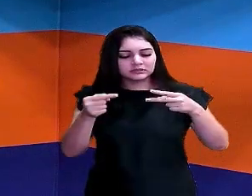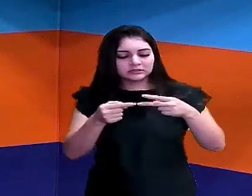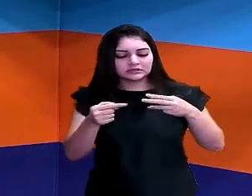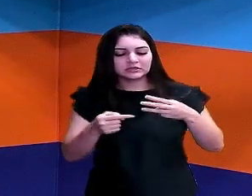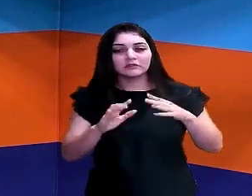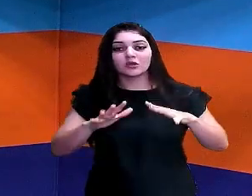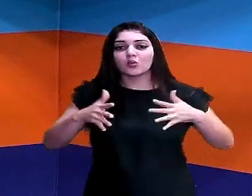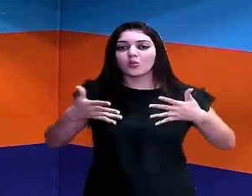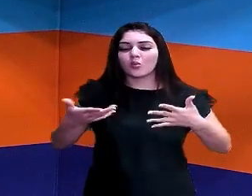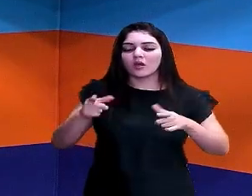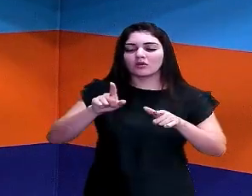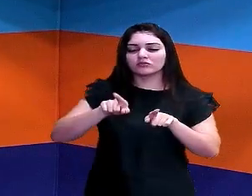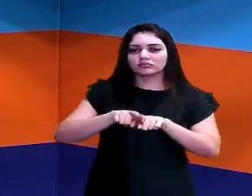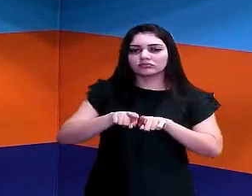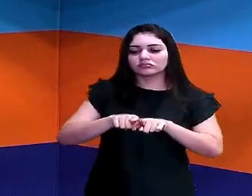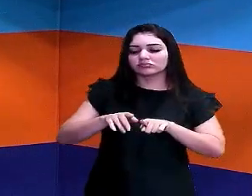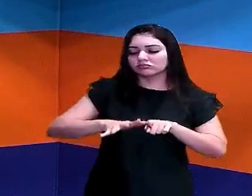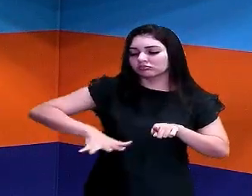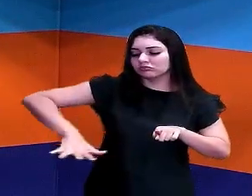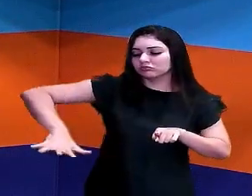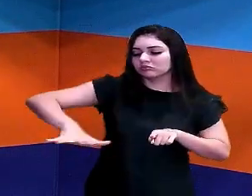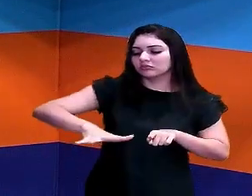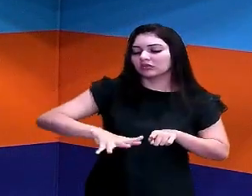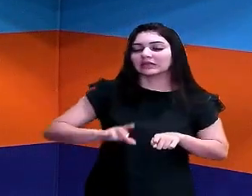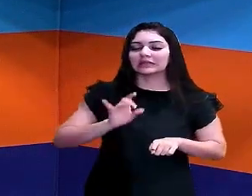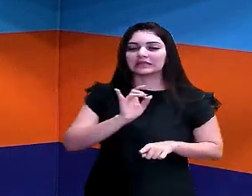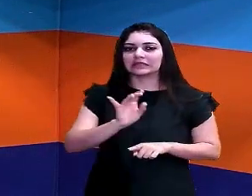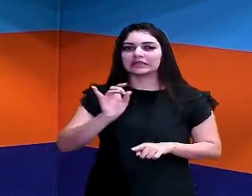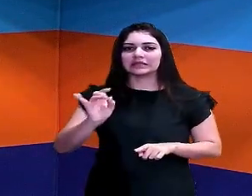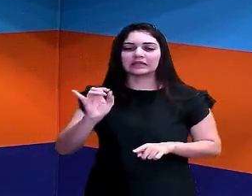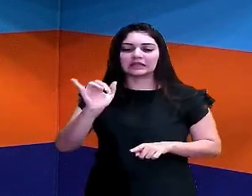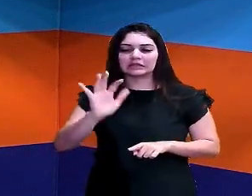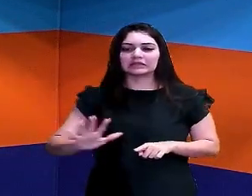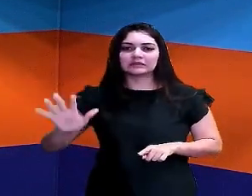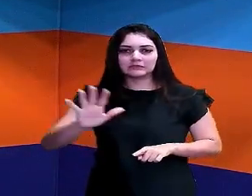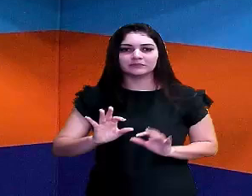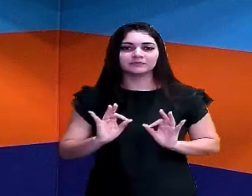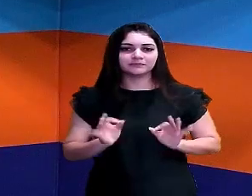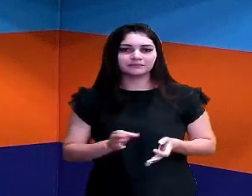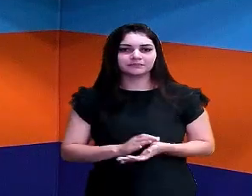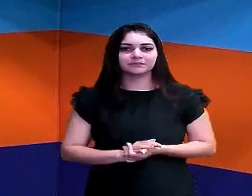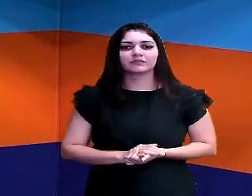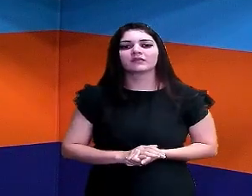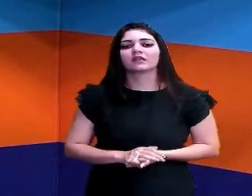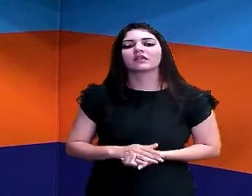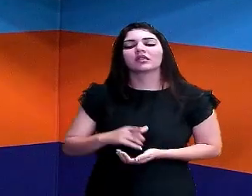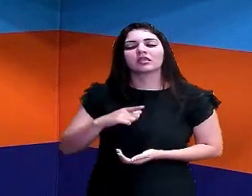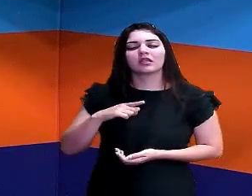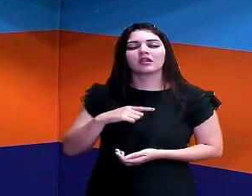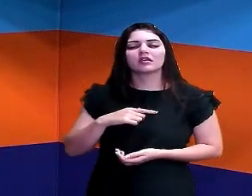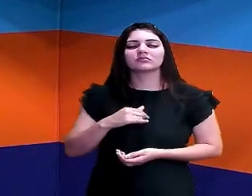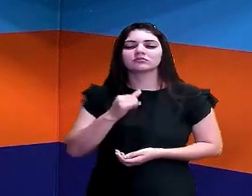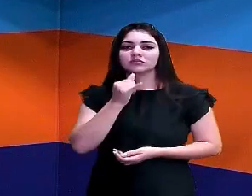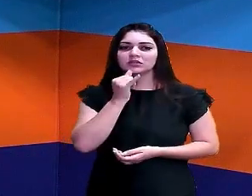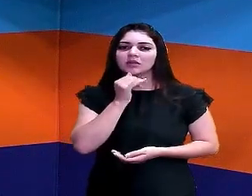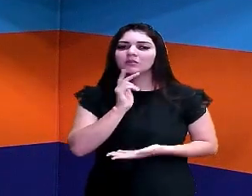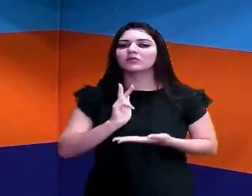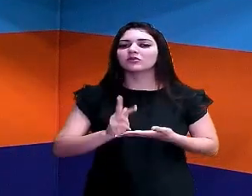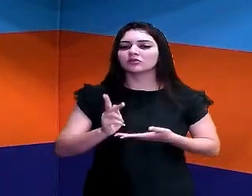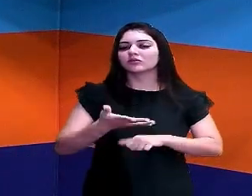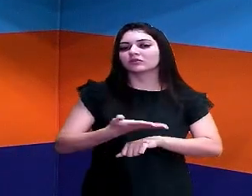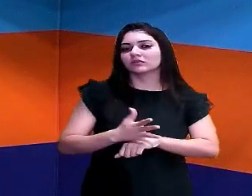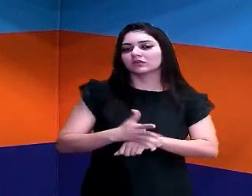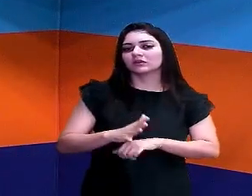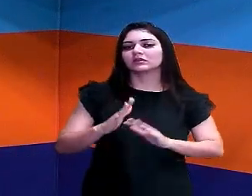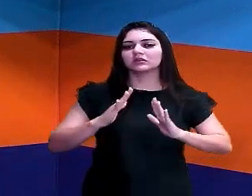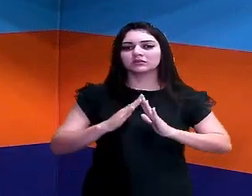são as figuras planas que tem em cada sólido geométrico, tá certo? tome isso aqui como exemplo e continue praticando